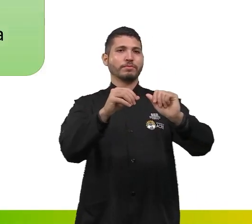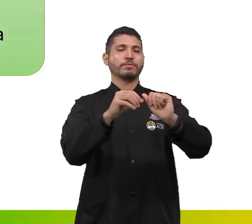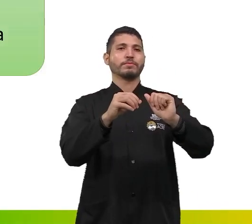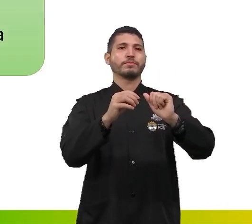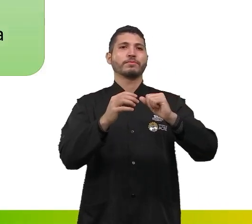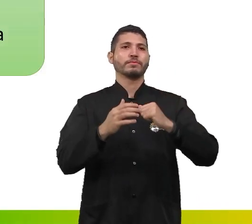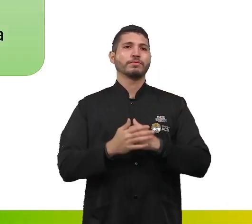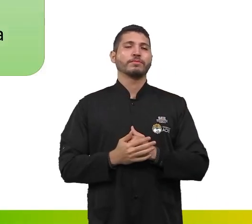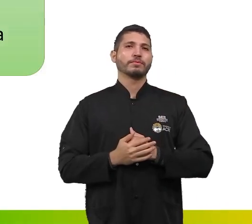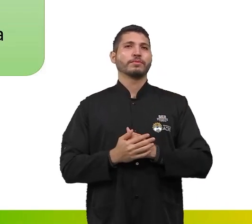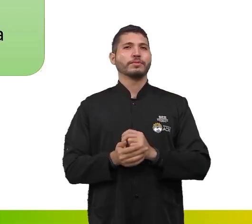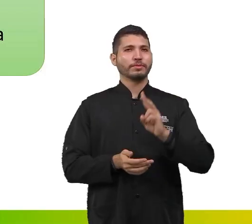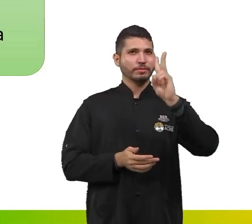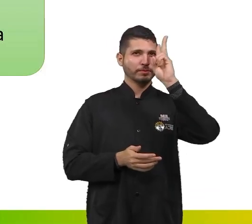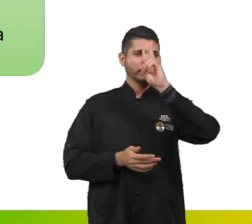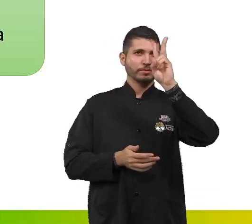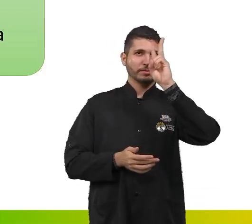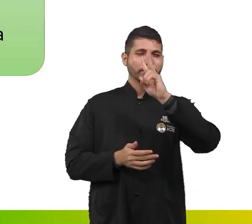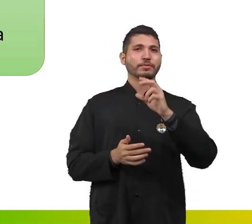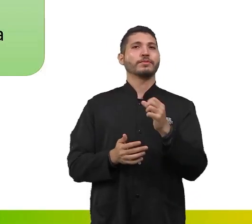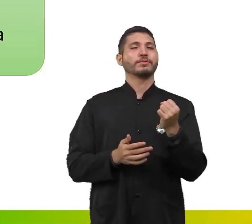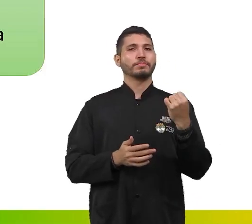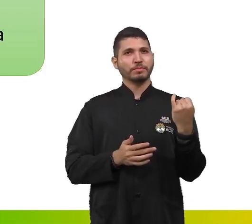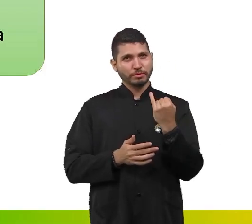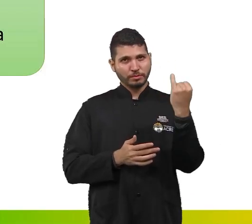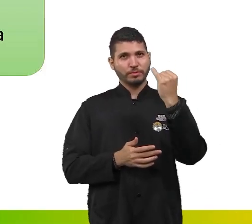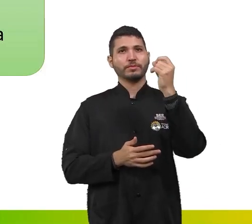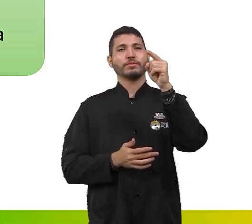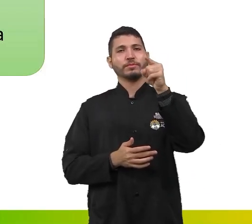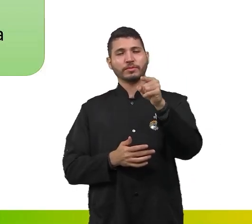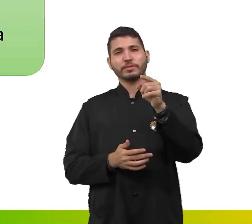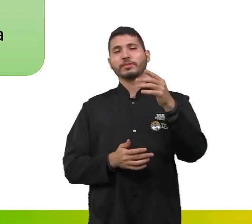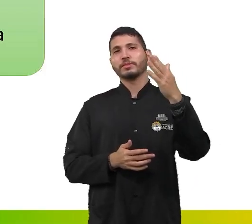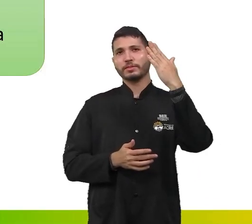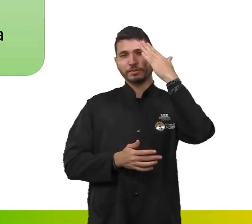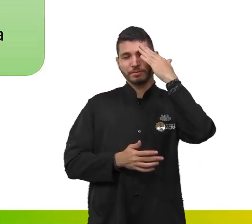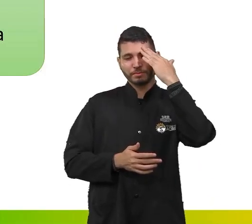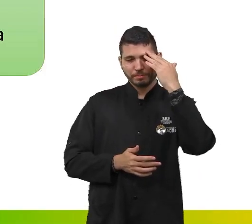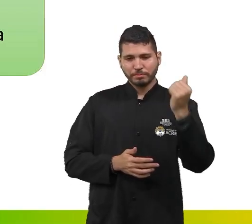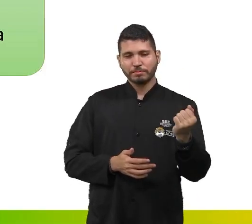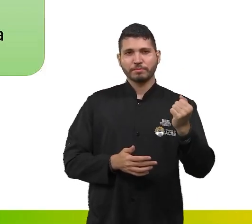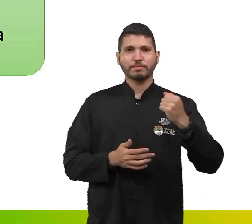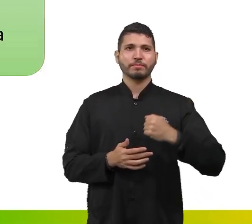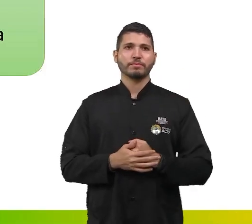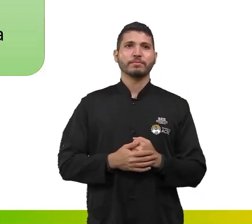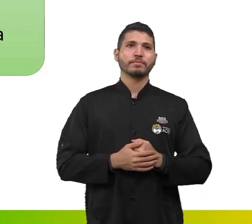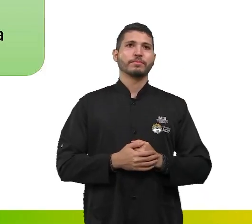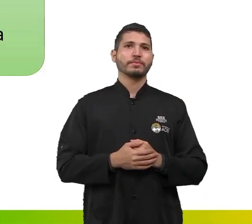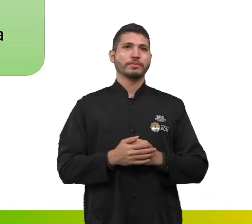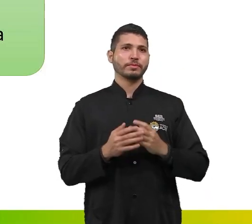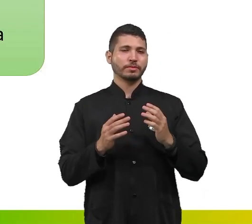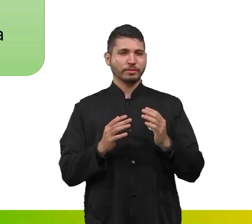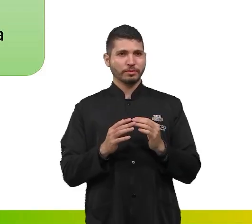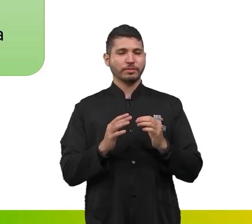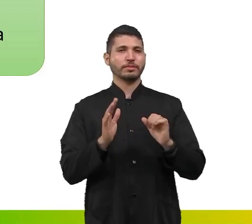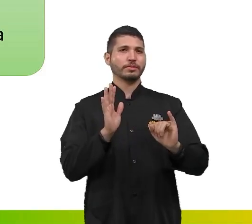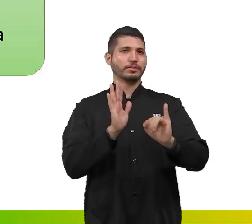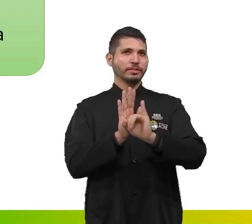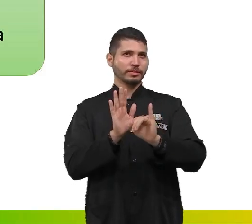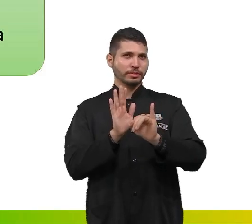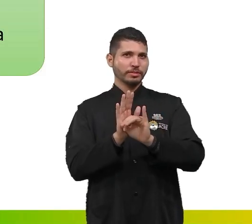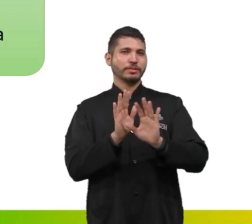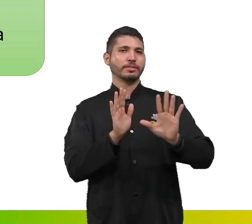jornada histórica e importantíssima. Vamos falar então da construção das identidades nacionais e